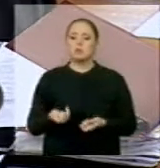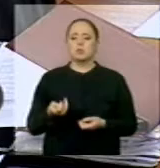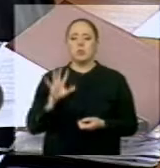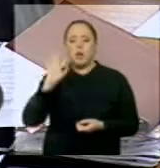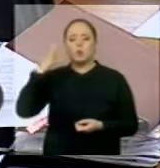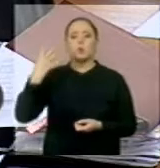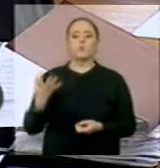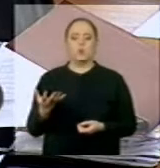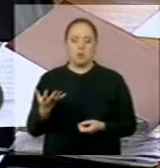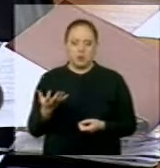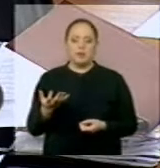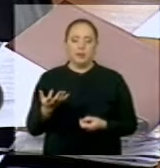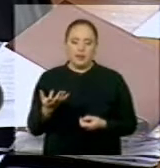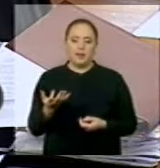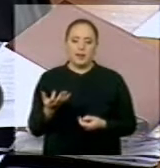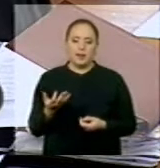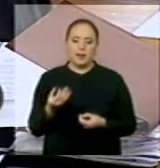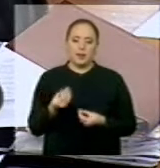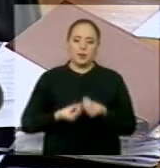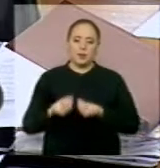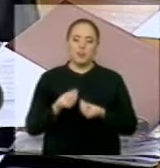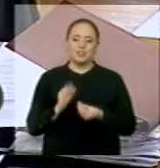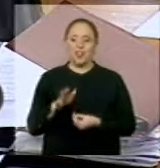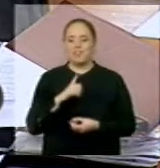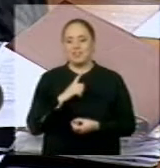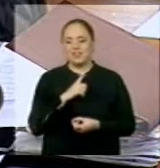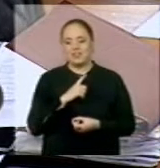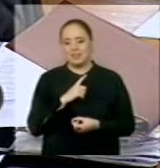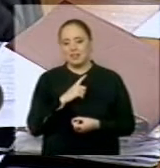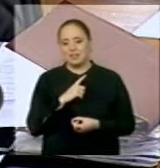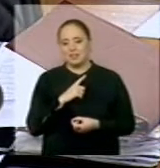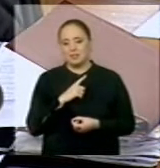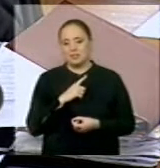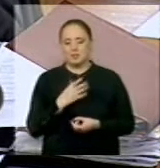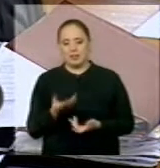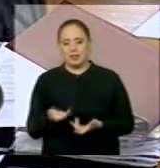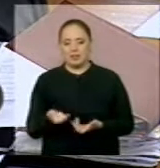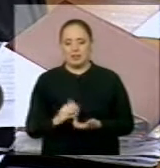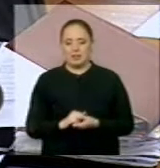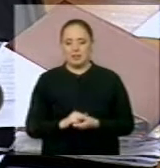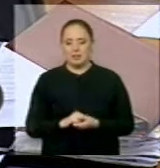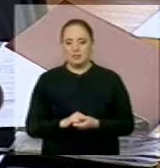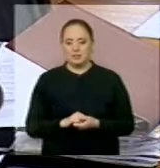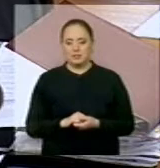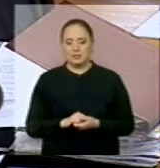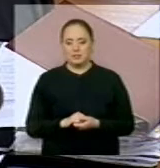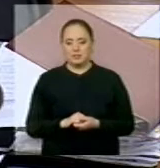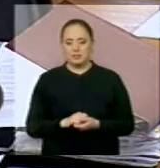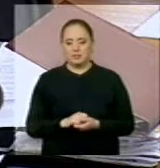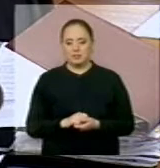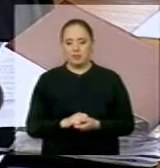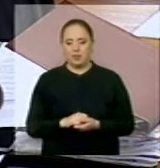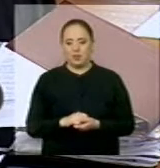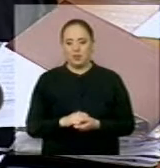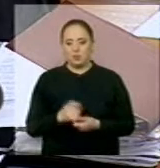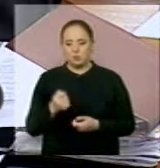a questão. Nós vamos completar já daqui pouco, menos de 12 meses,